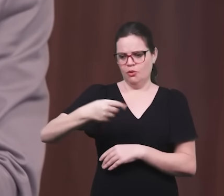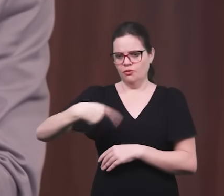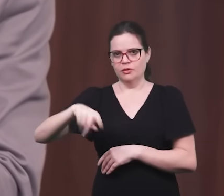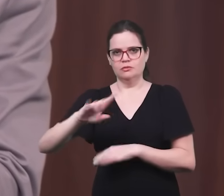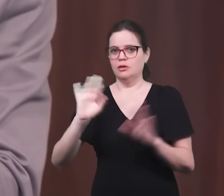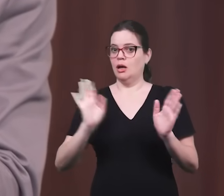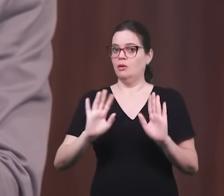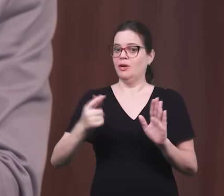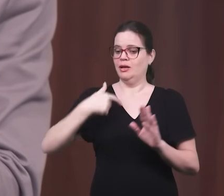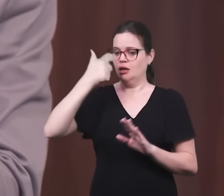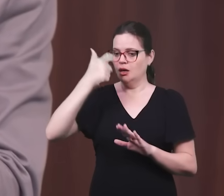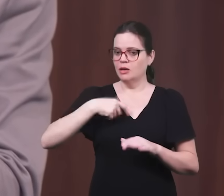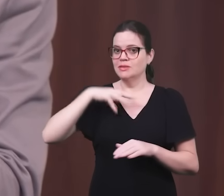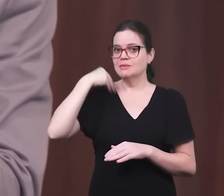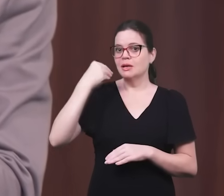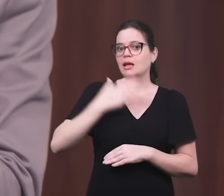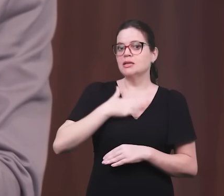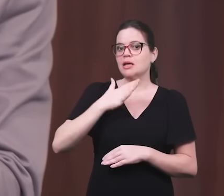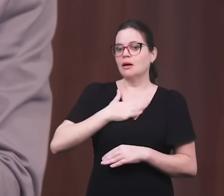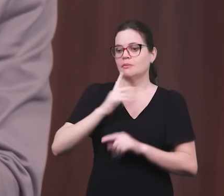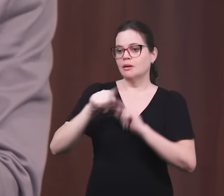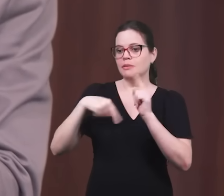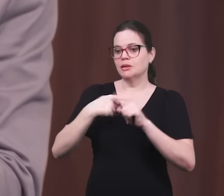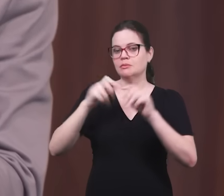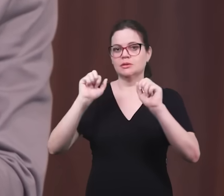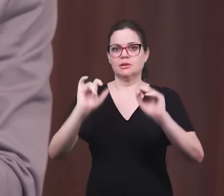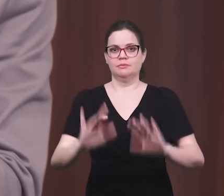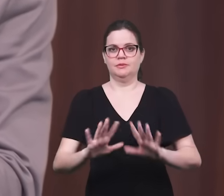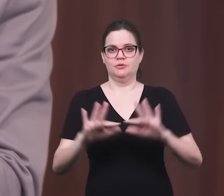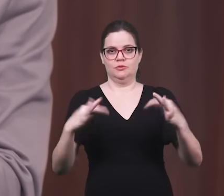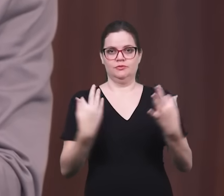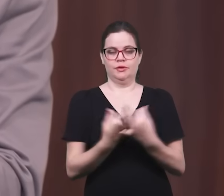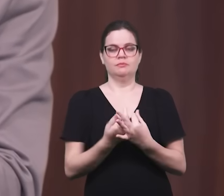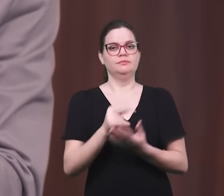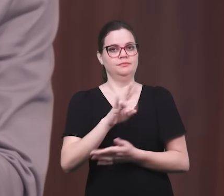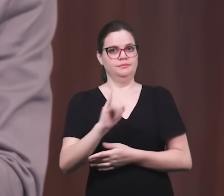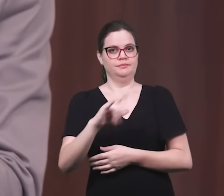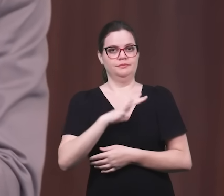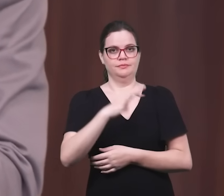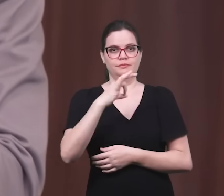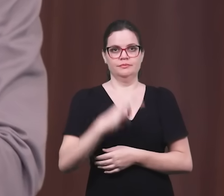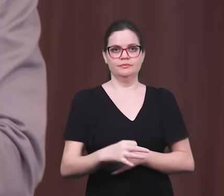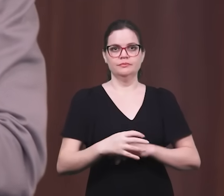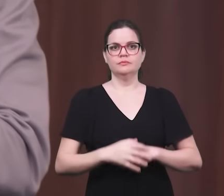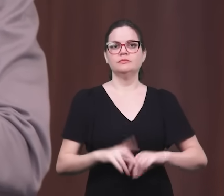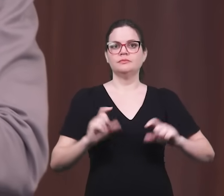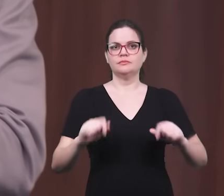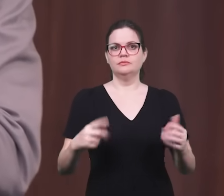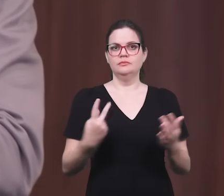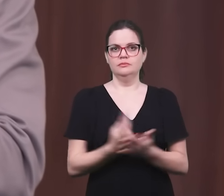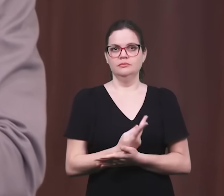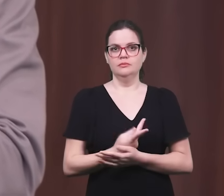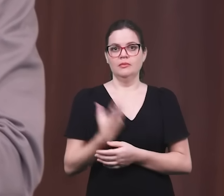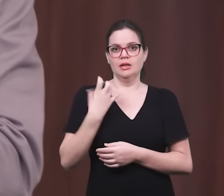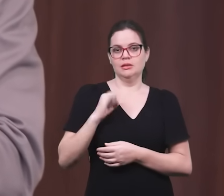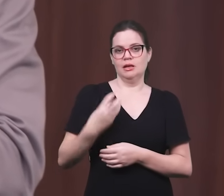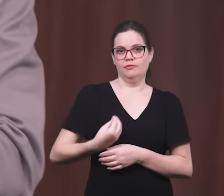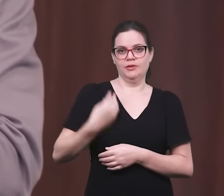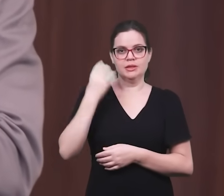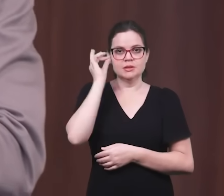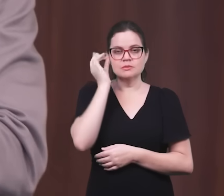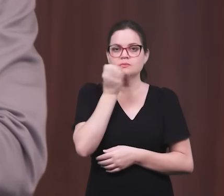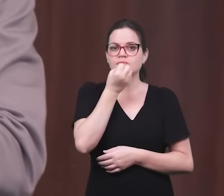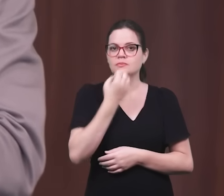nós temos pais, e o Senhor há de abençoar, inclusive, que o Senhor abençoa, mas não é o ideal, em que ele mesmo não tem muita vida